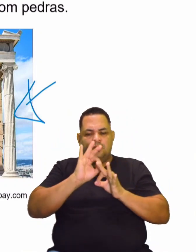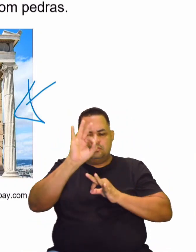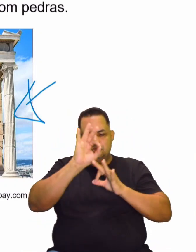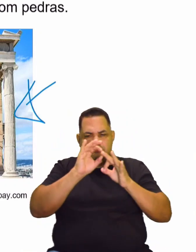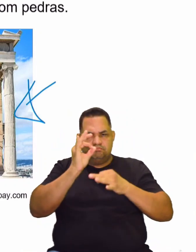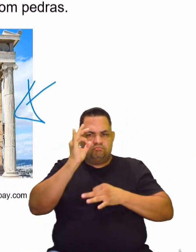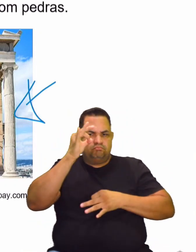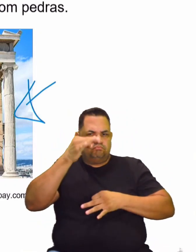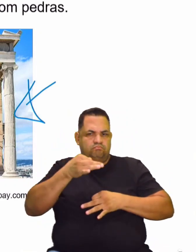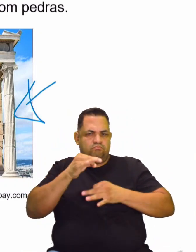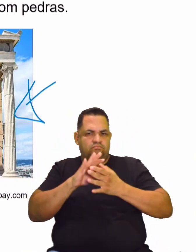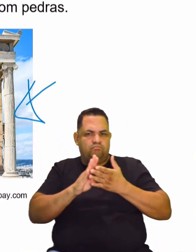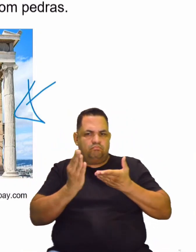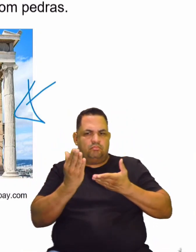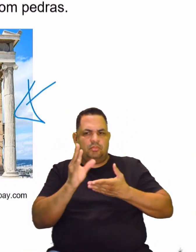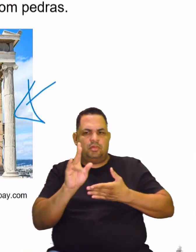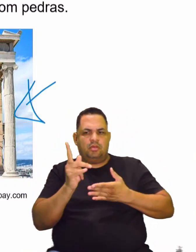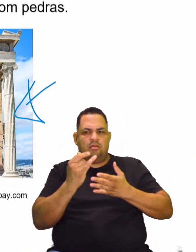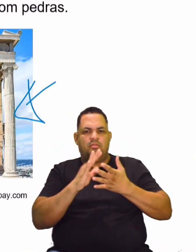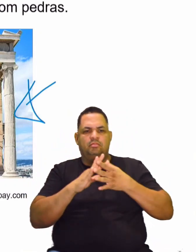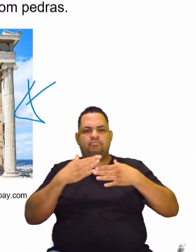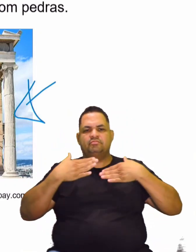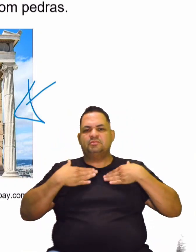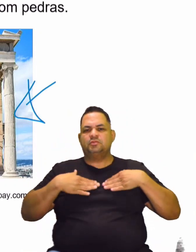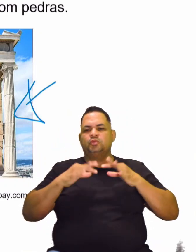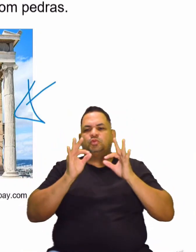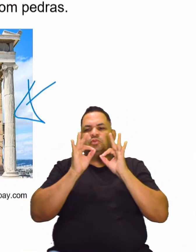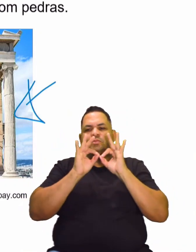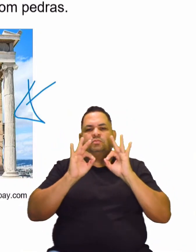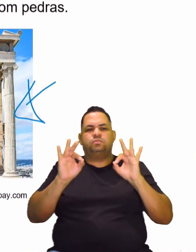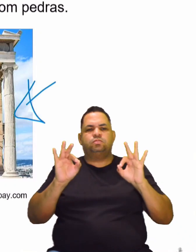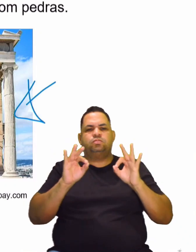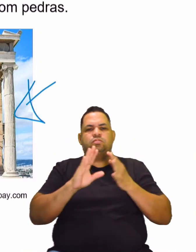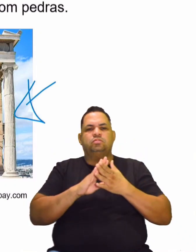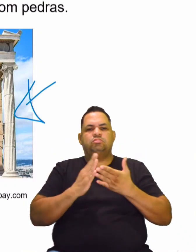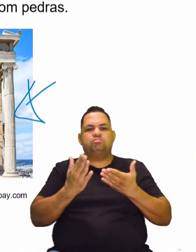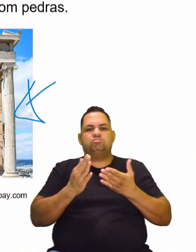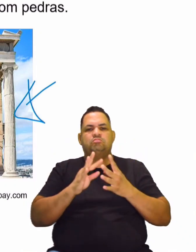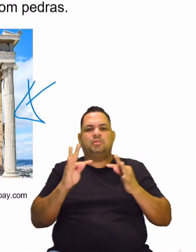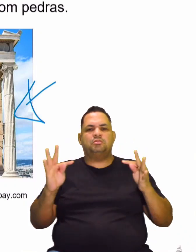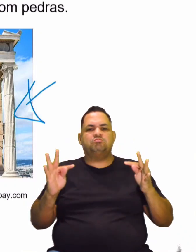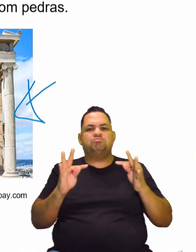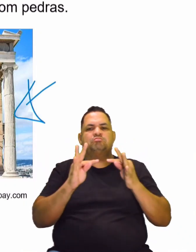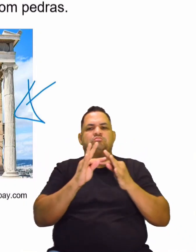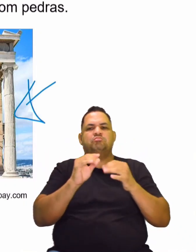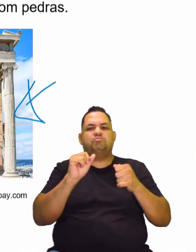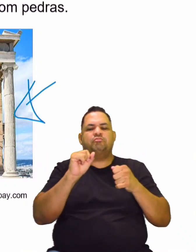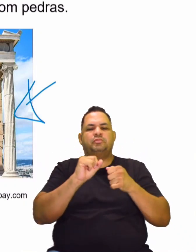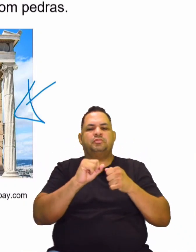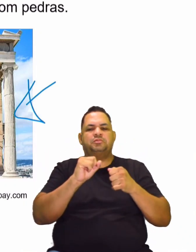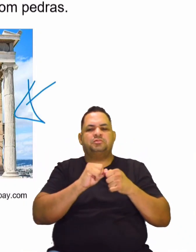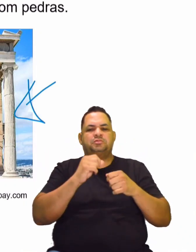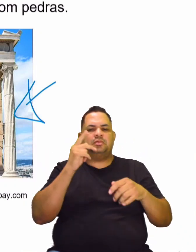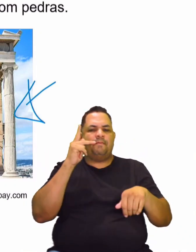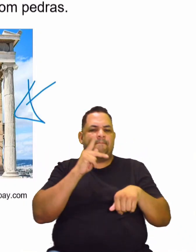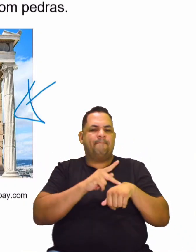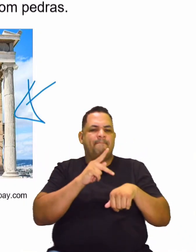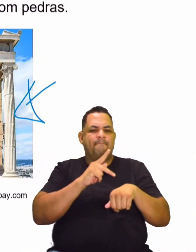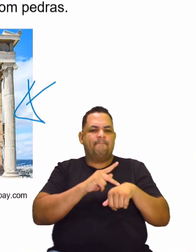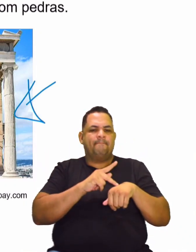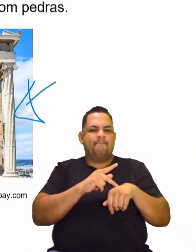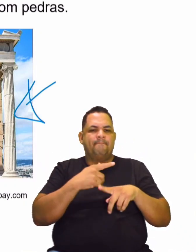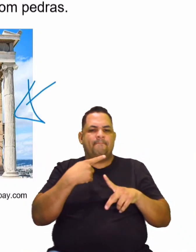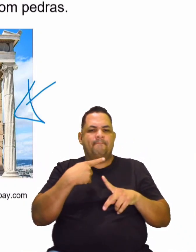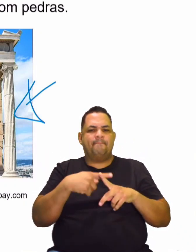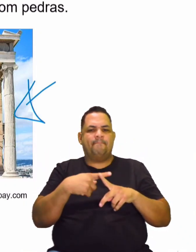simetria, harmonia, leveza, mesmo que os templos fossem construídos com pedras, né? Então,